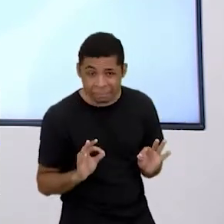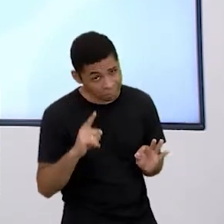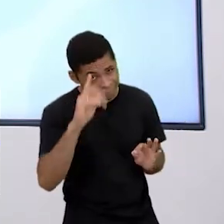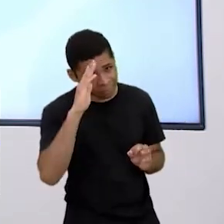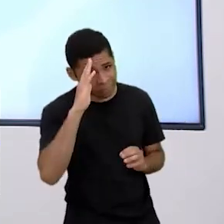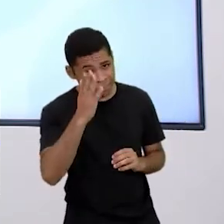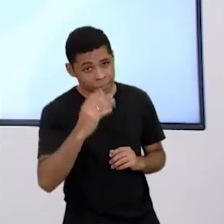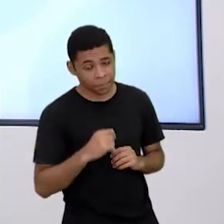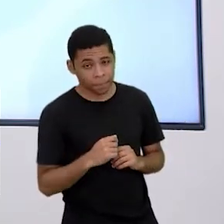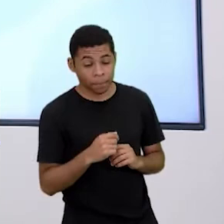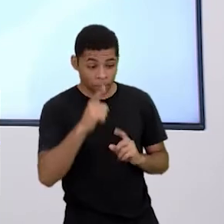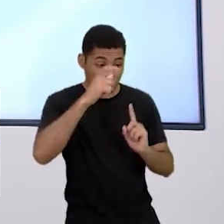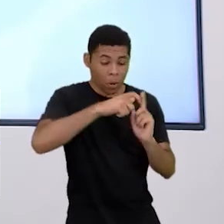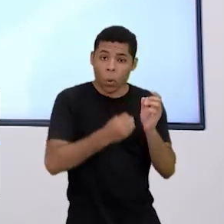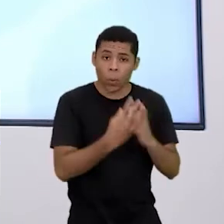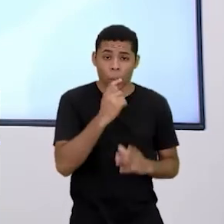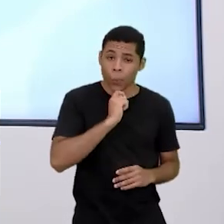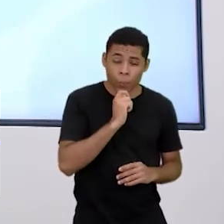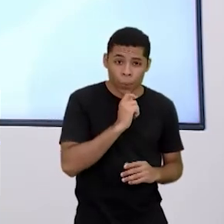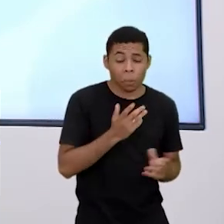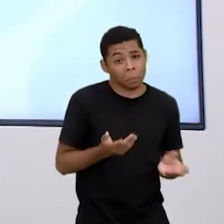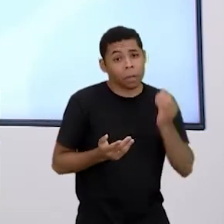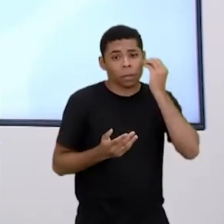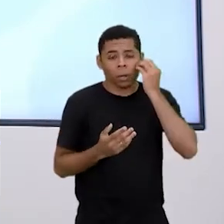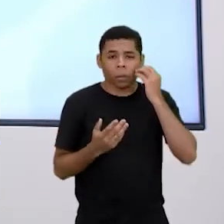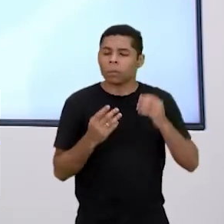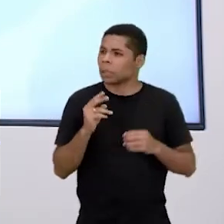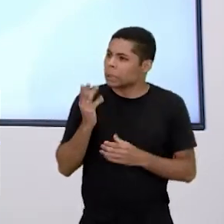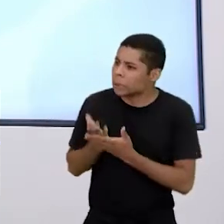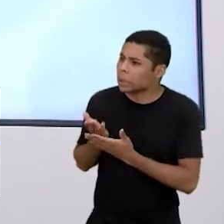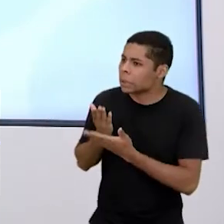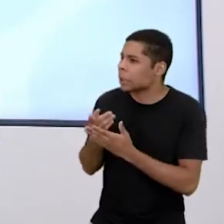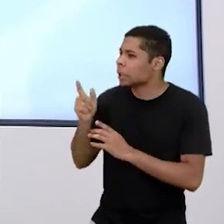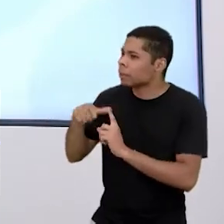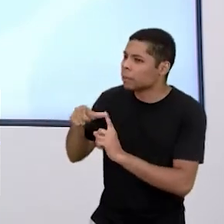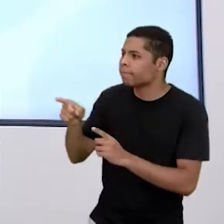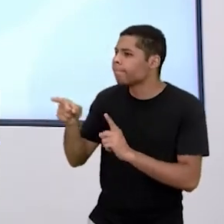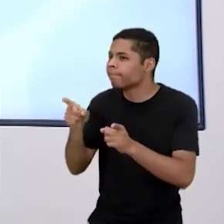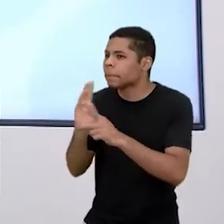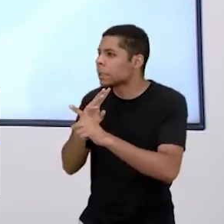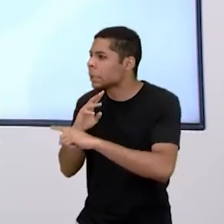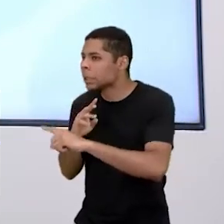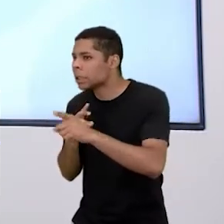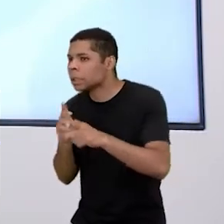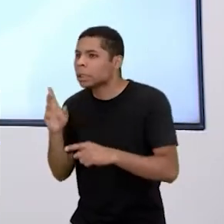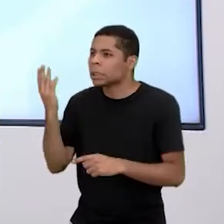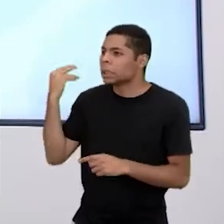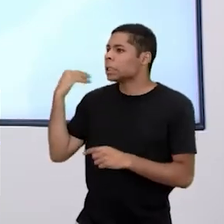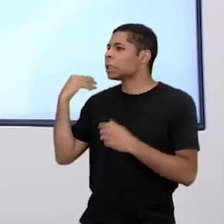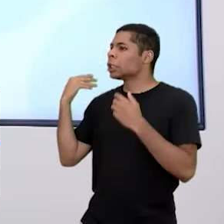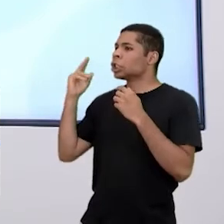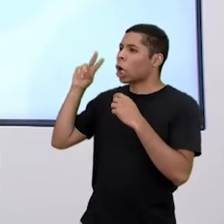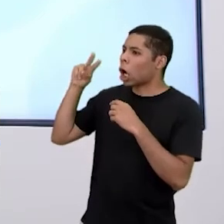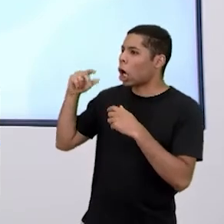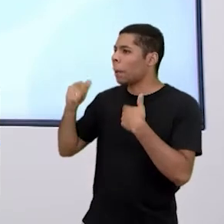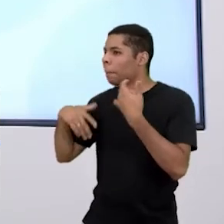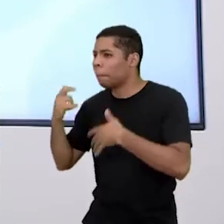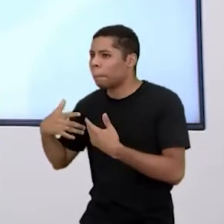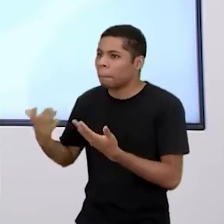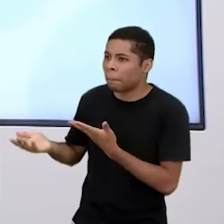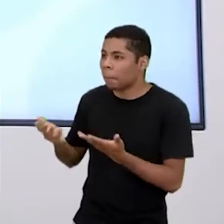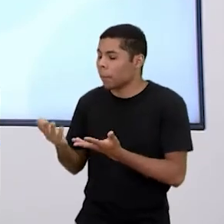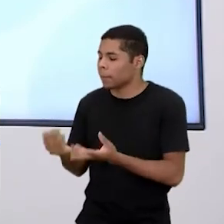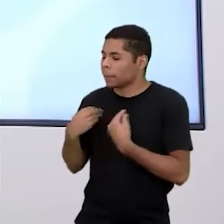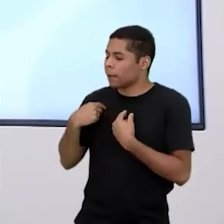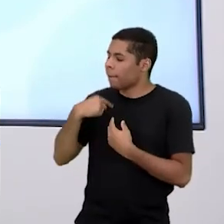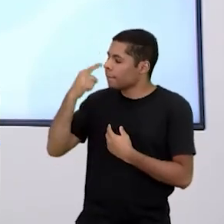criou ainda, tentar ver, né, algumas personagens, fazer uma modificação, pegar alguns mitos, pegar algo que possa